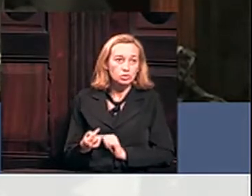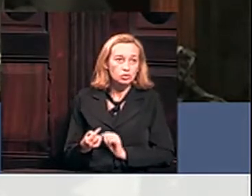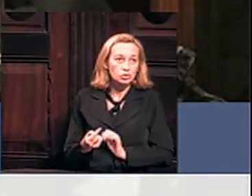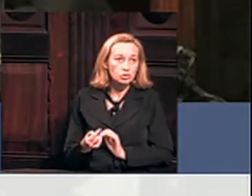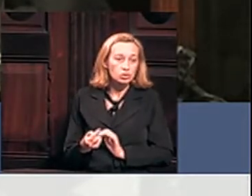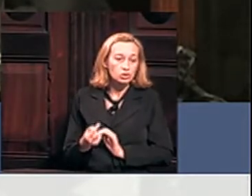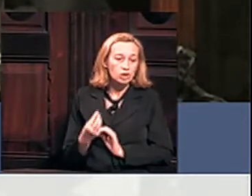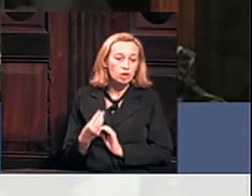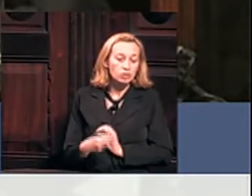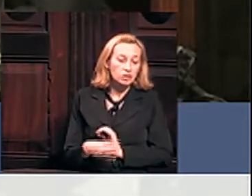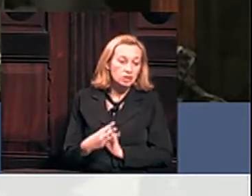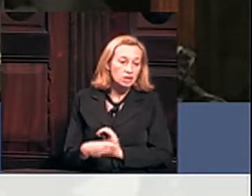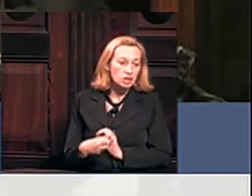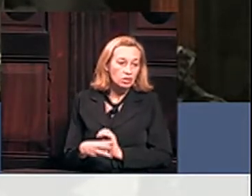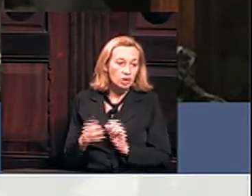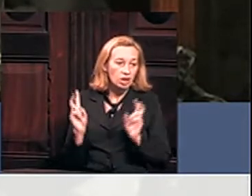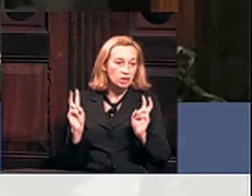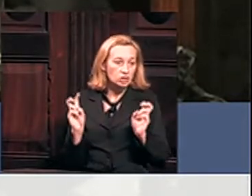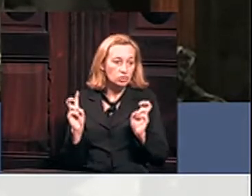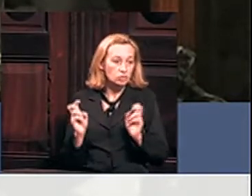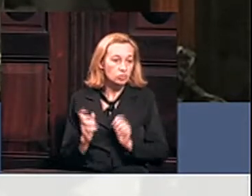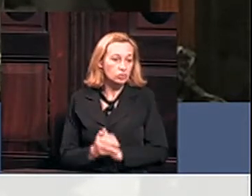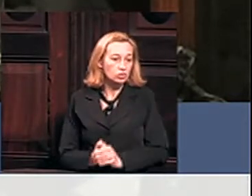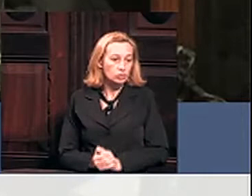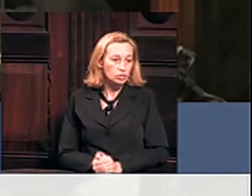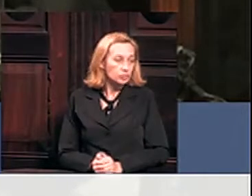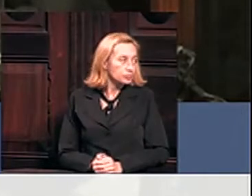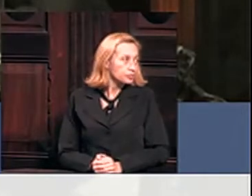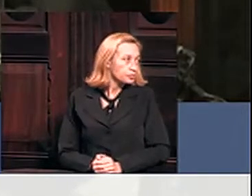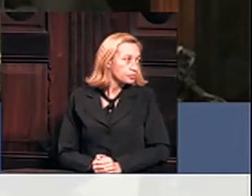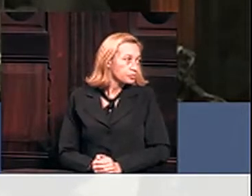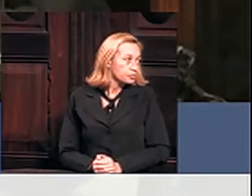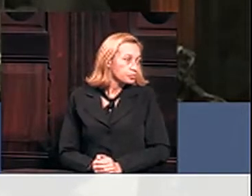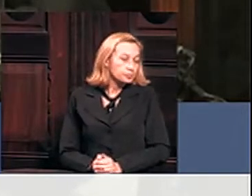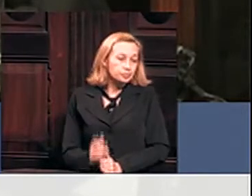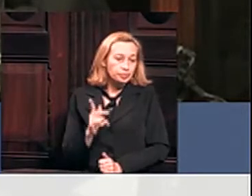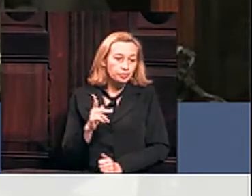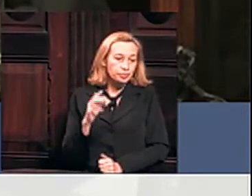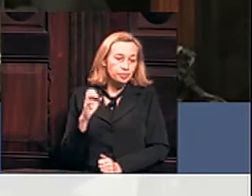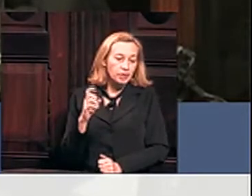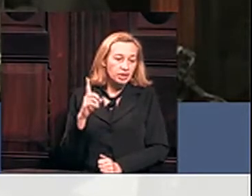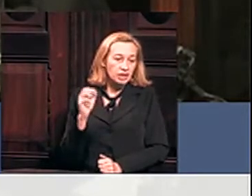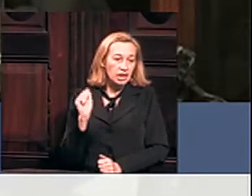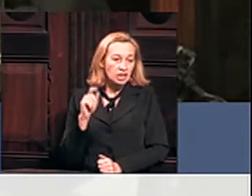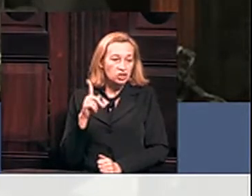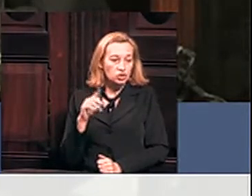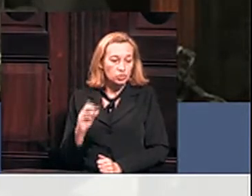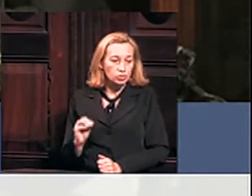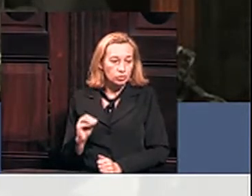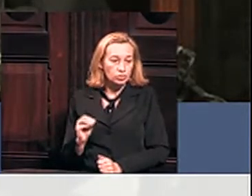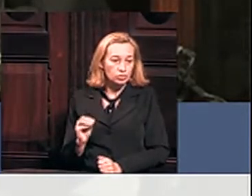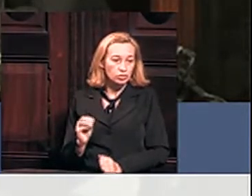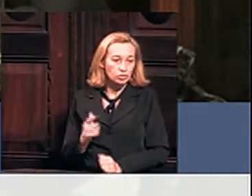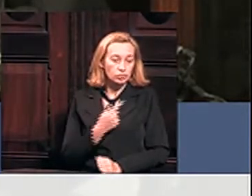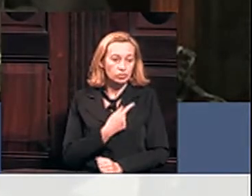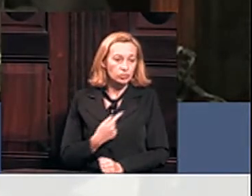ao terceiro eixo dos pedágios no âmbito do Estado do Rio de Janeiro. É possível?